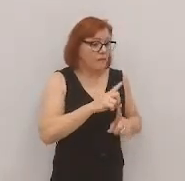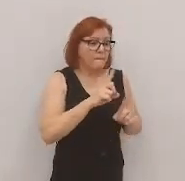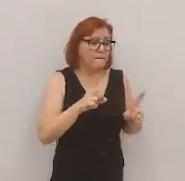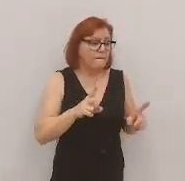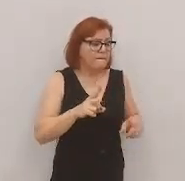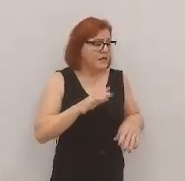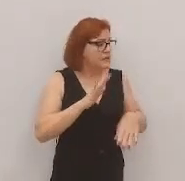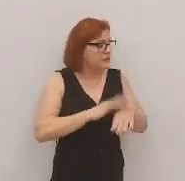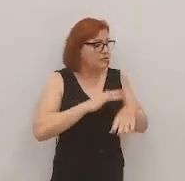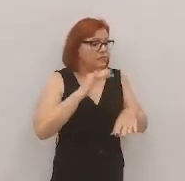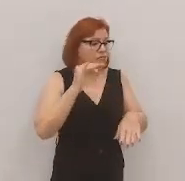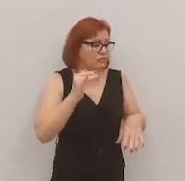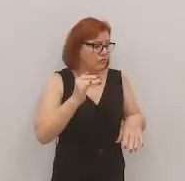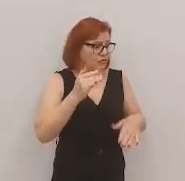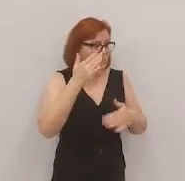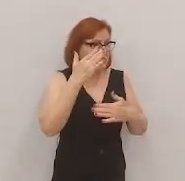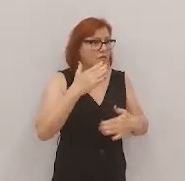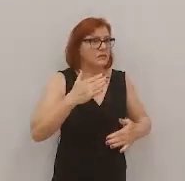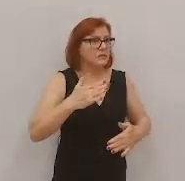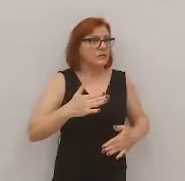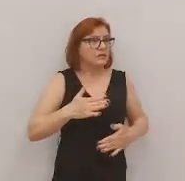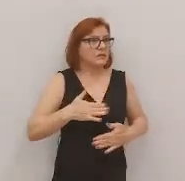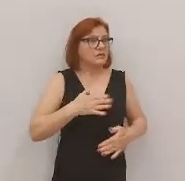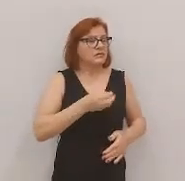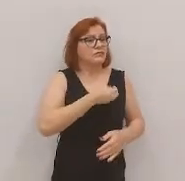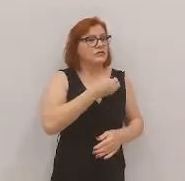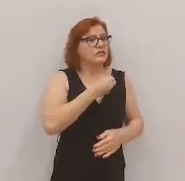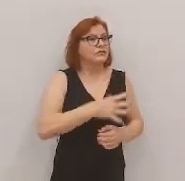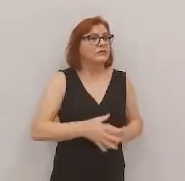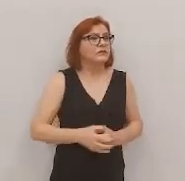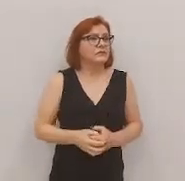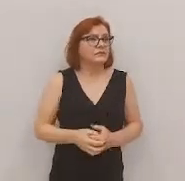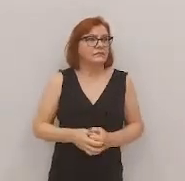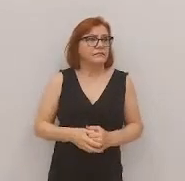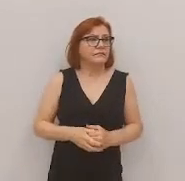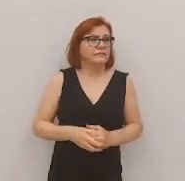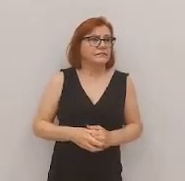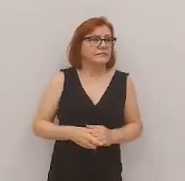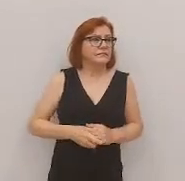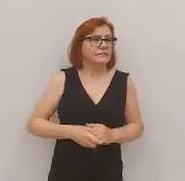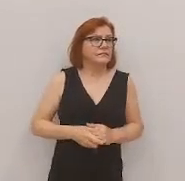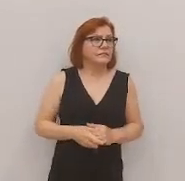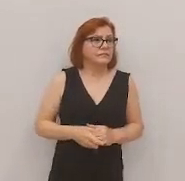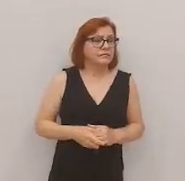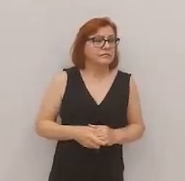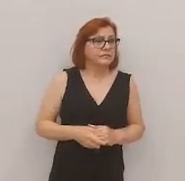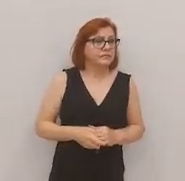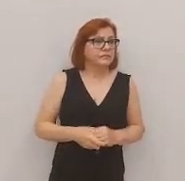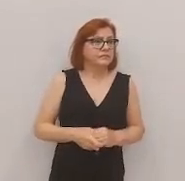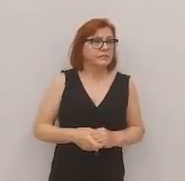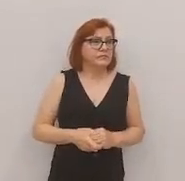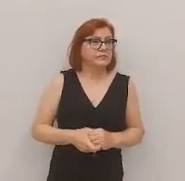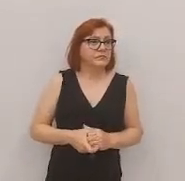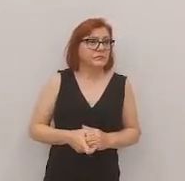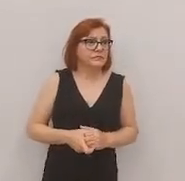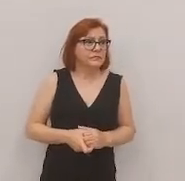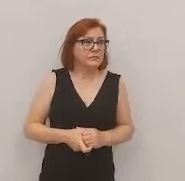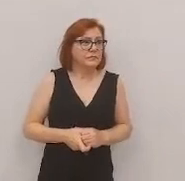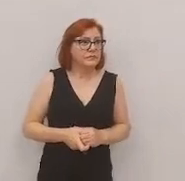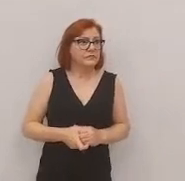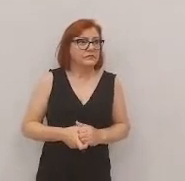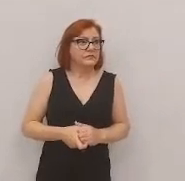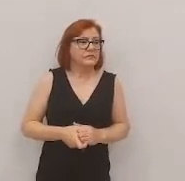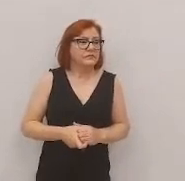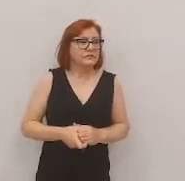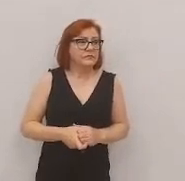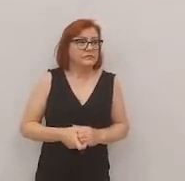Senhor. Então aqui tem autorização, mas tem um limite também. Você não